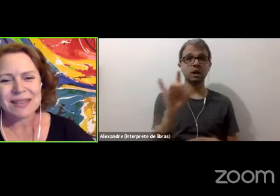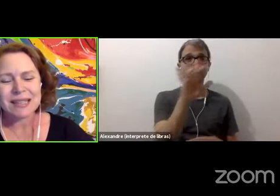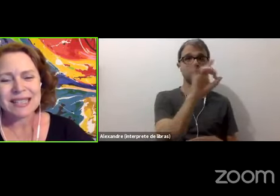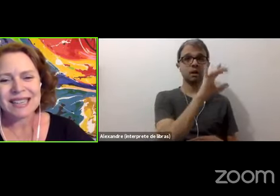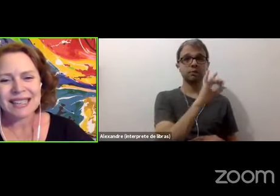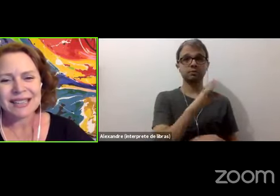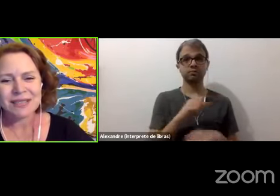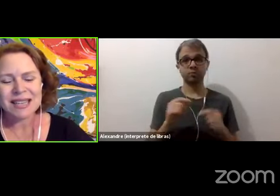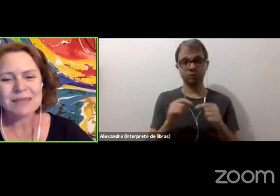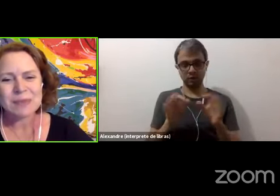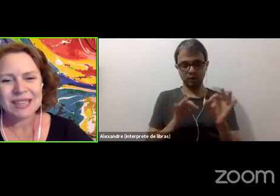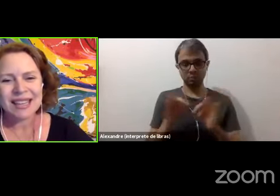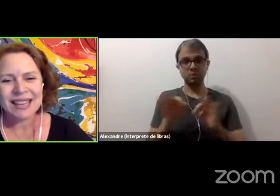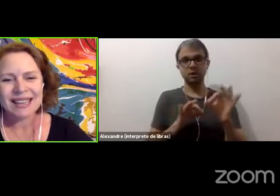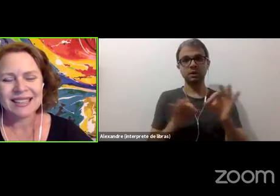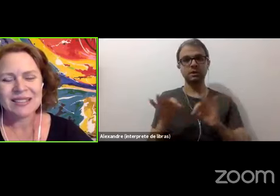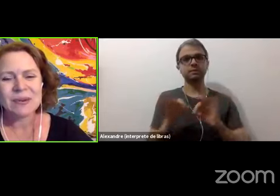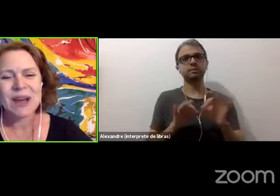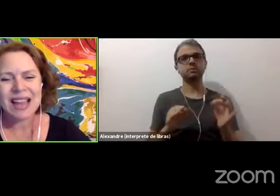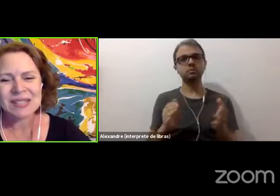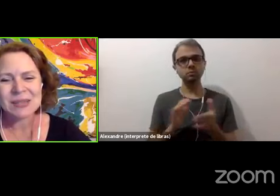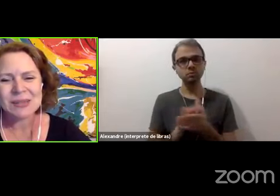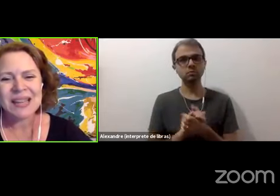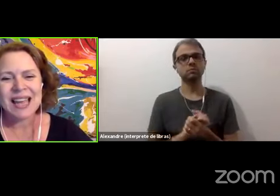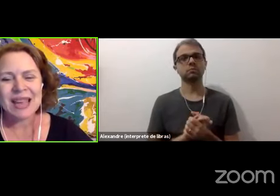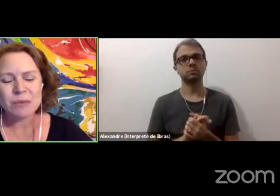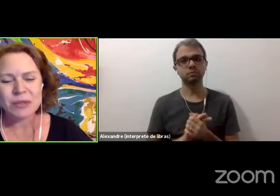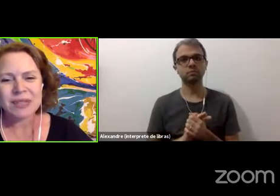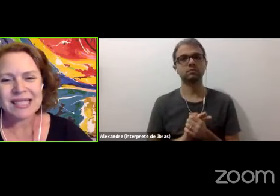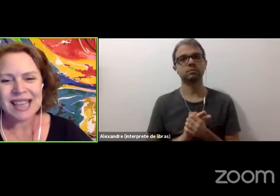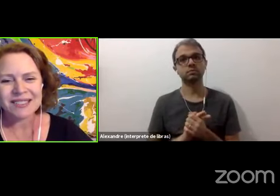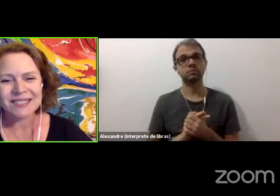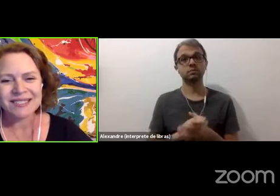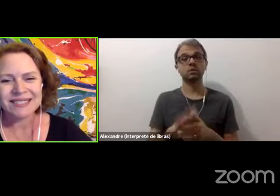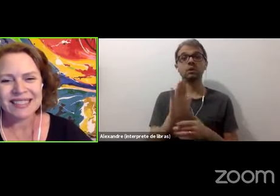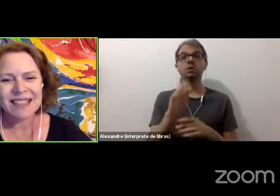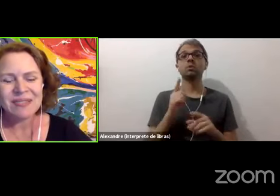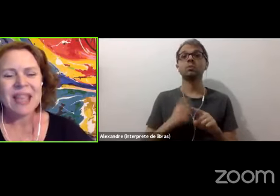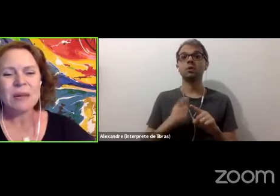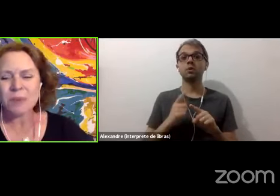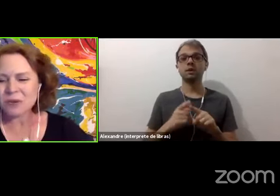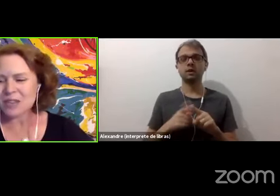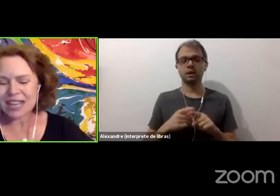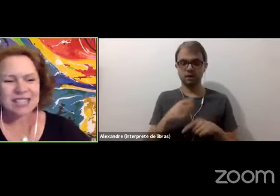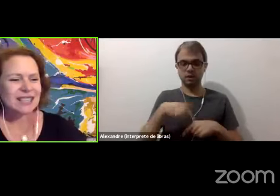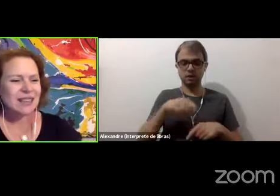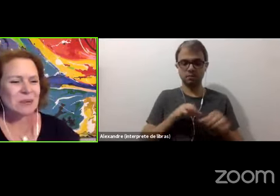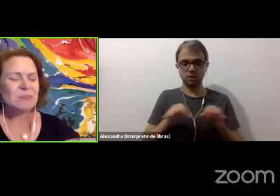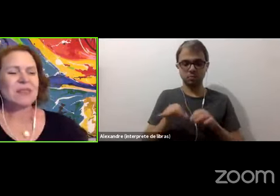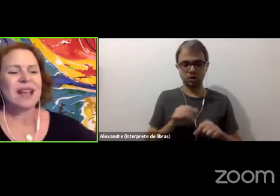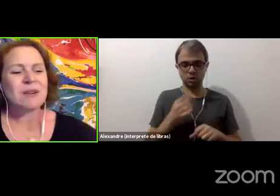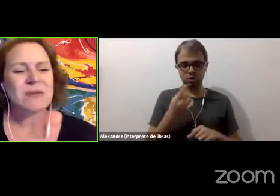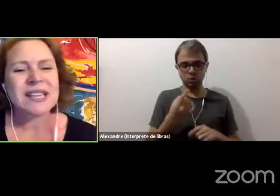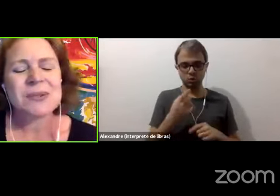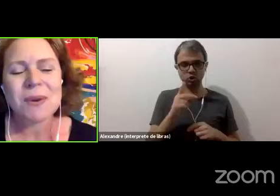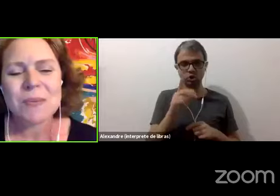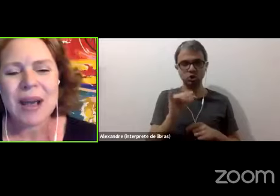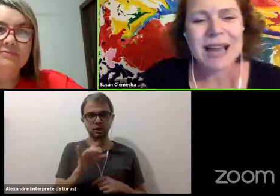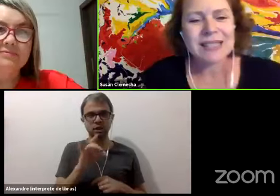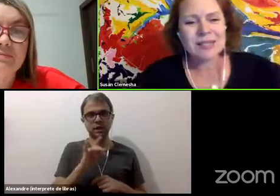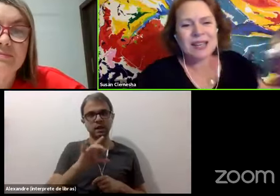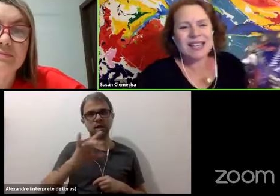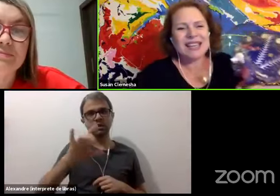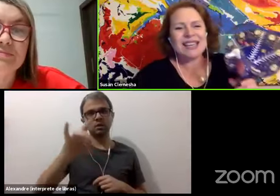uma semana de cada vez, porque o resto é muito incerto, né? Bom, gente, então, com isso